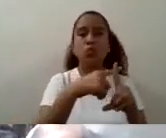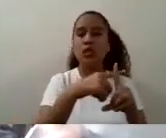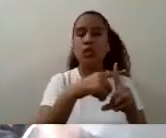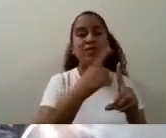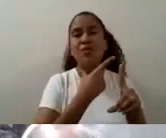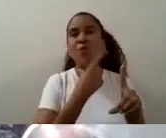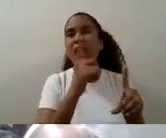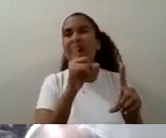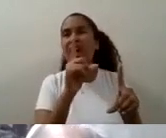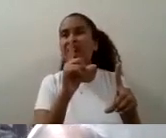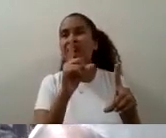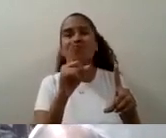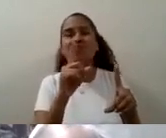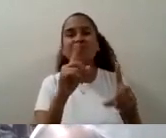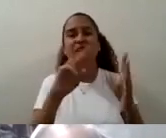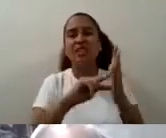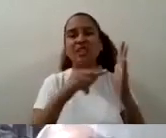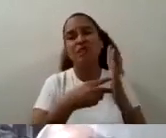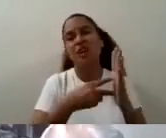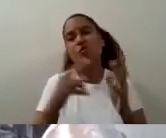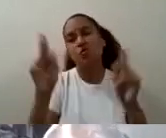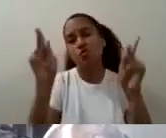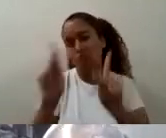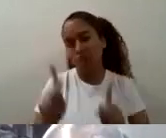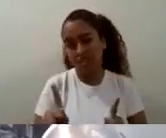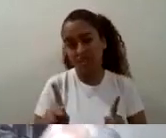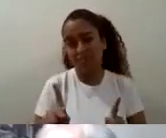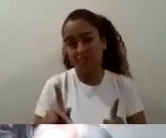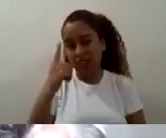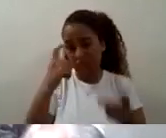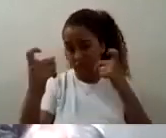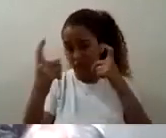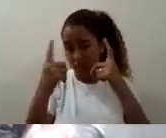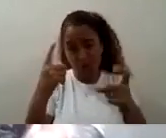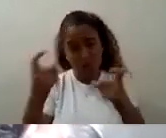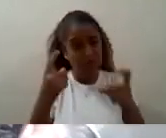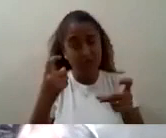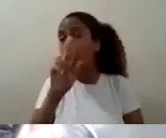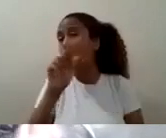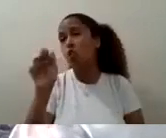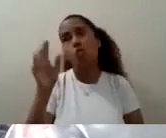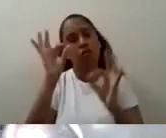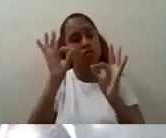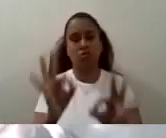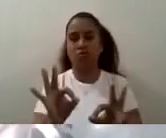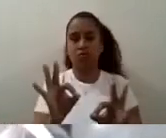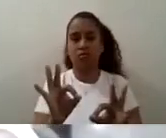que a violência nunca será saída, nem mesmo o racismo e a violência